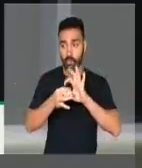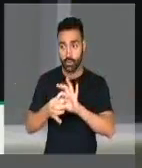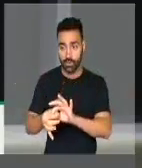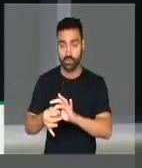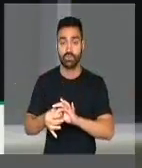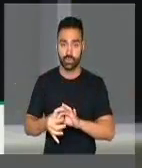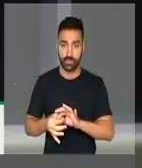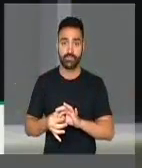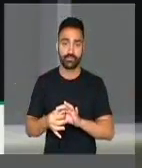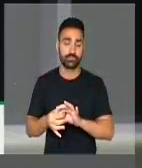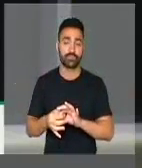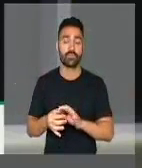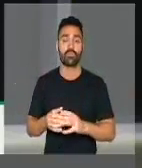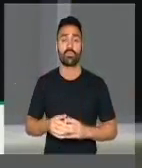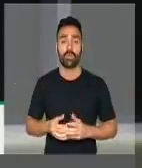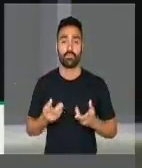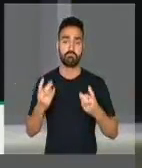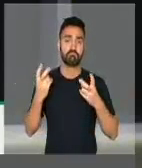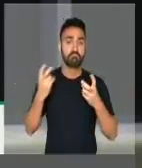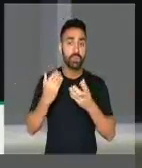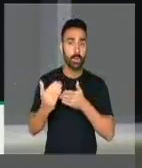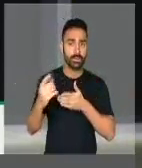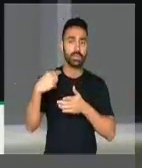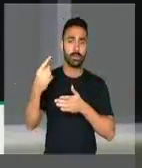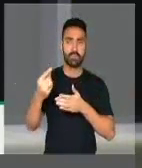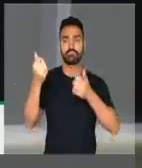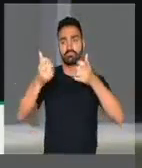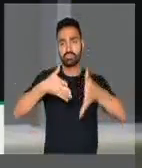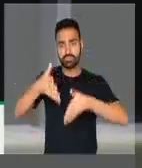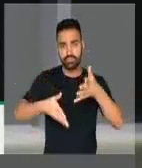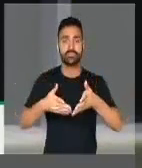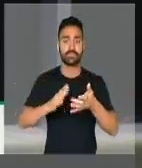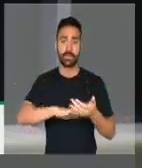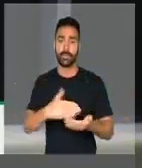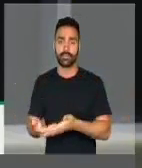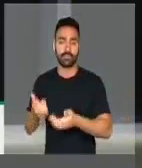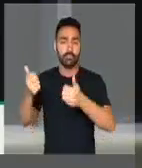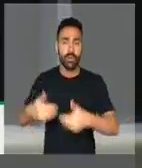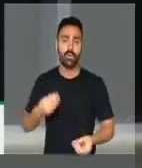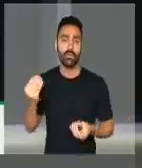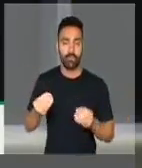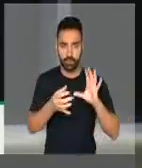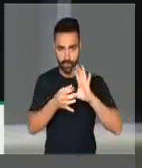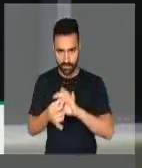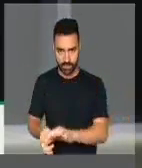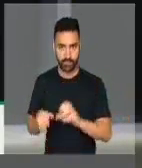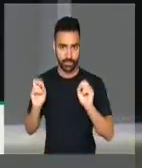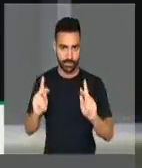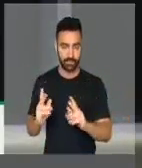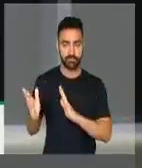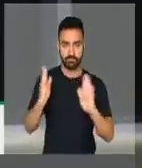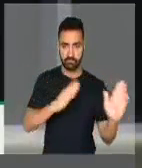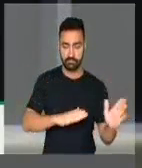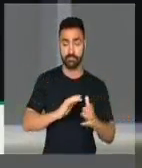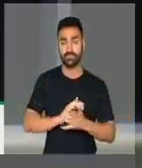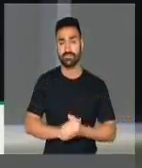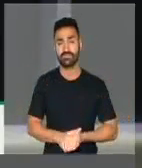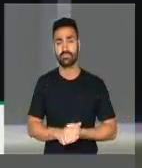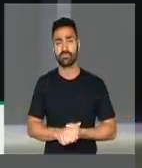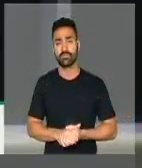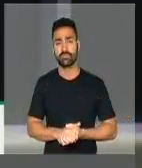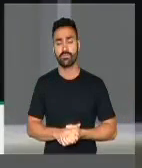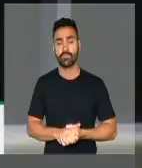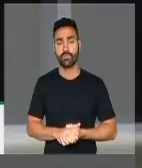muito deletério, muito negativo, e os efeitos a população vai sentir na perda de arrecadação